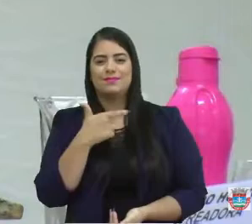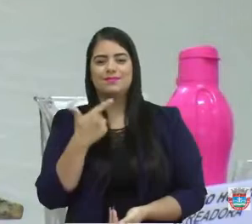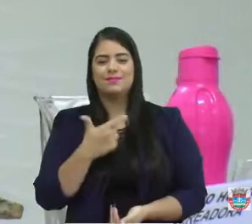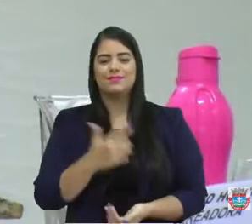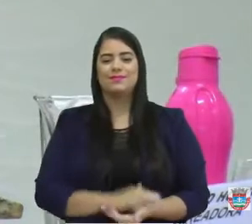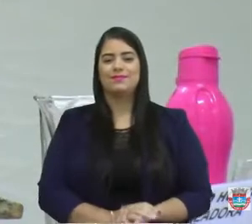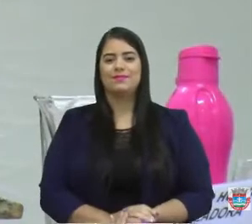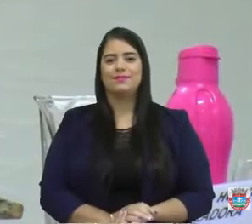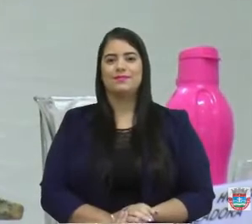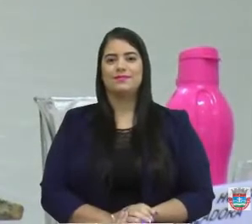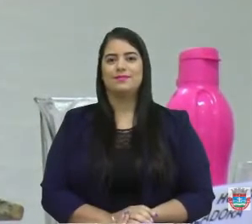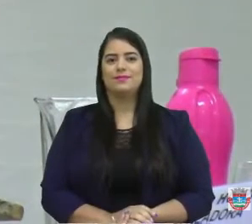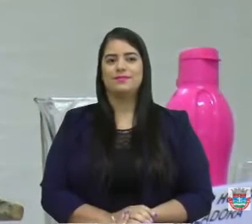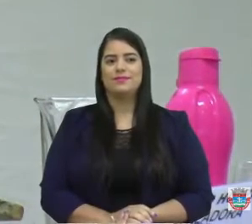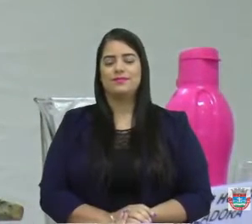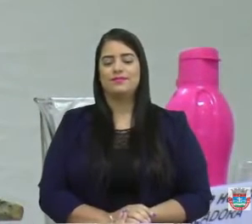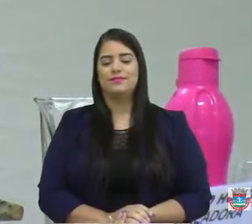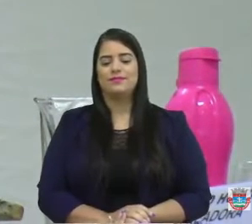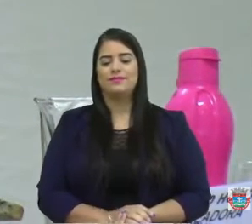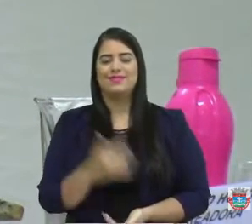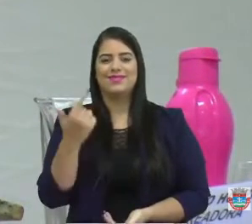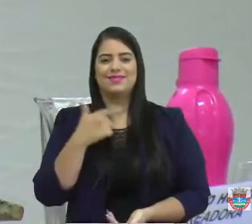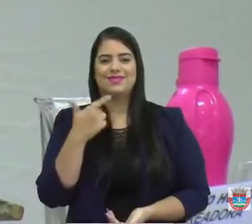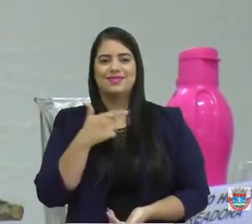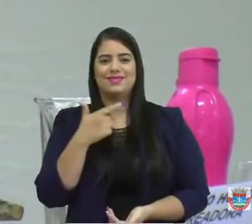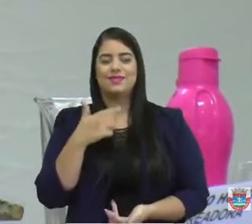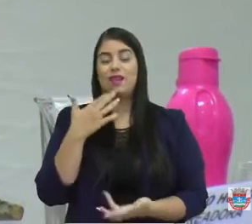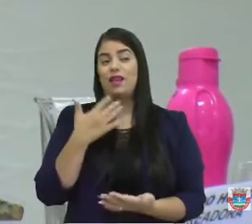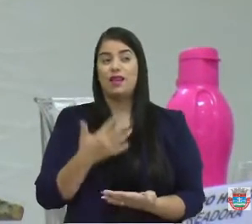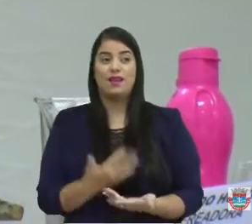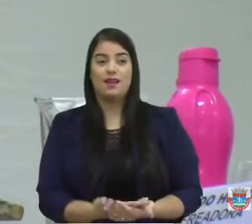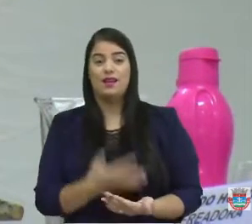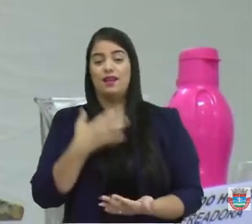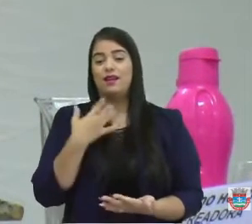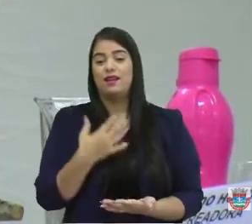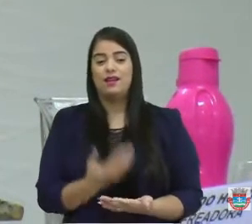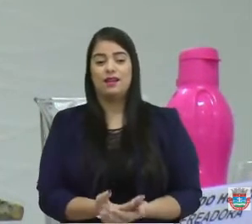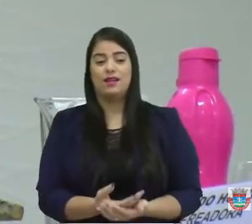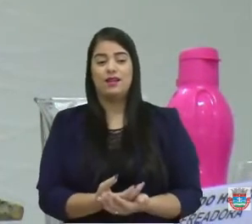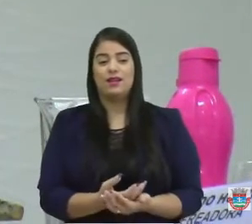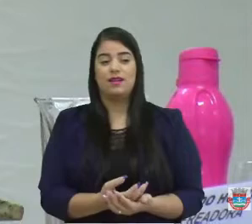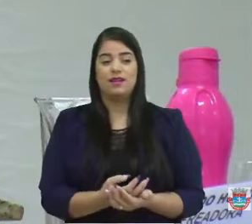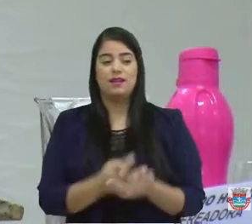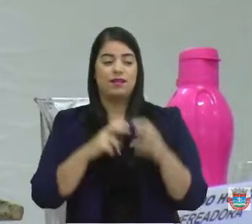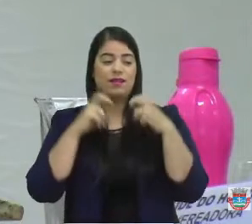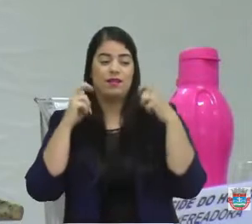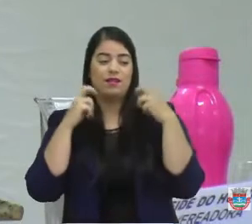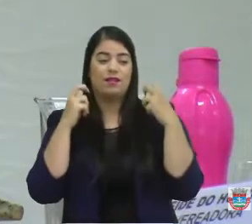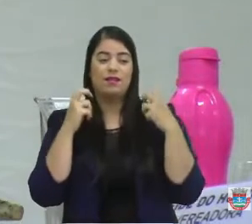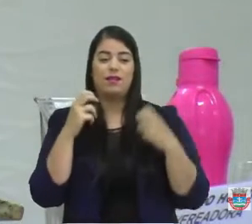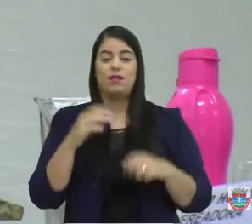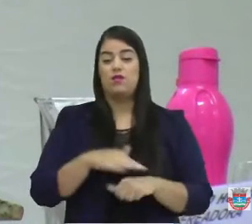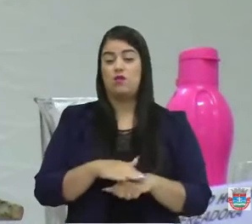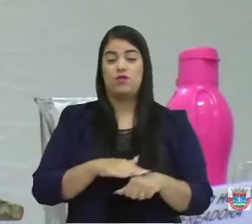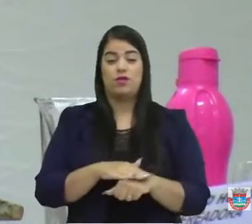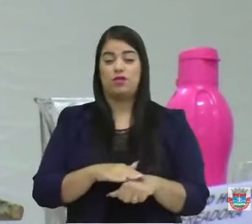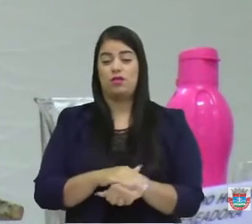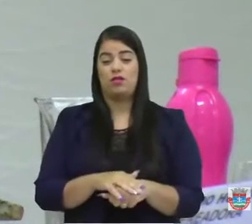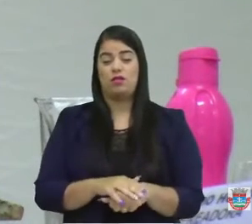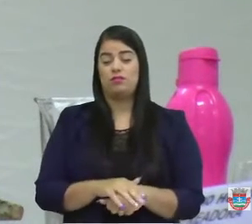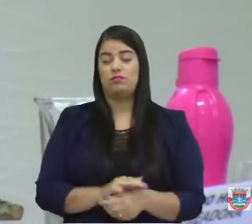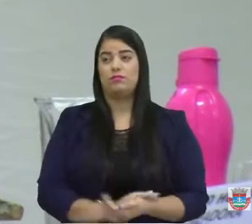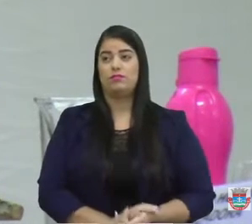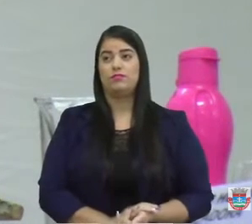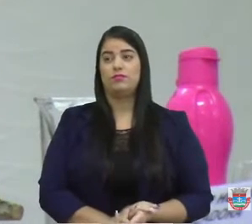Que as coisas estão ficando boas. E os babão, puxa saco safado, tudo conversando besteira. Se